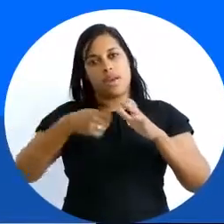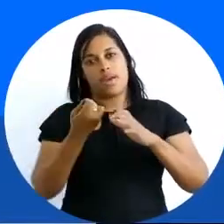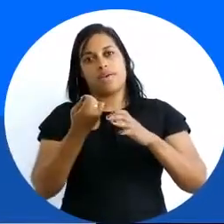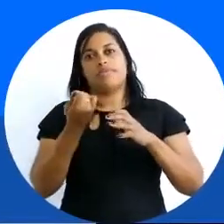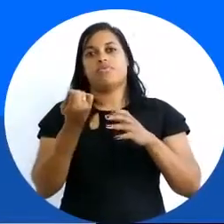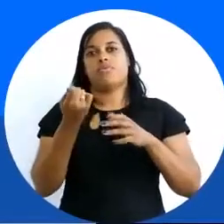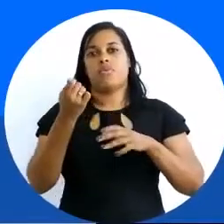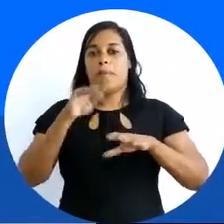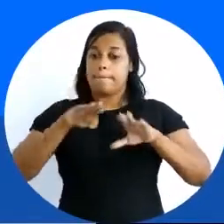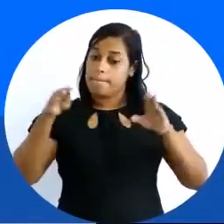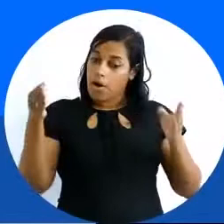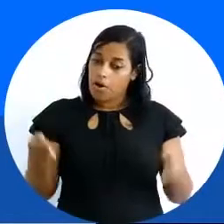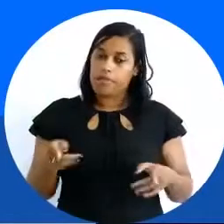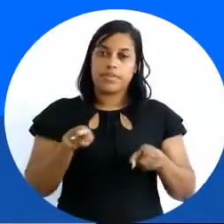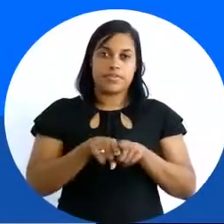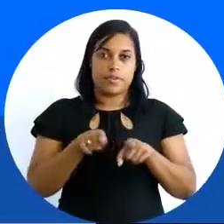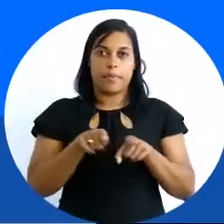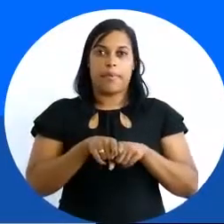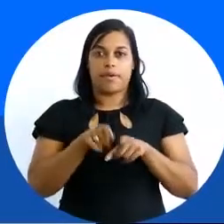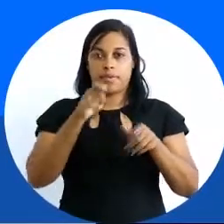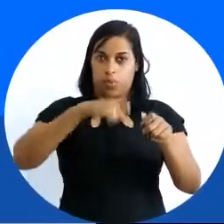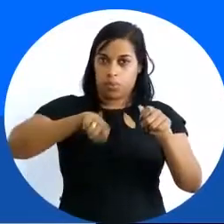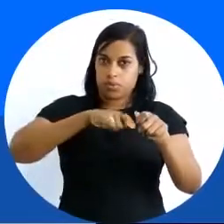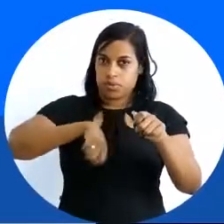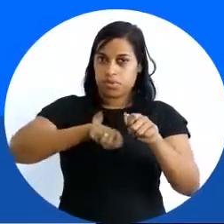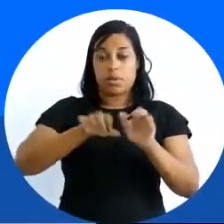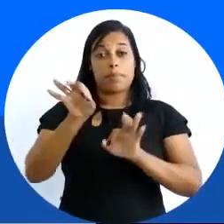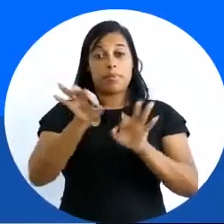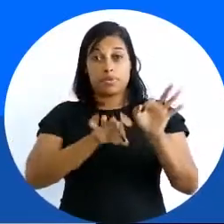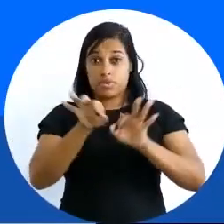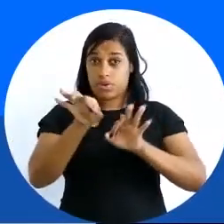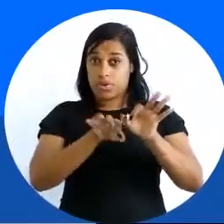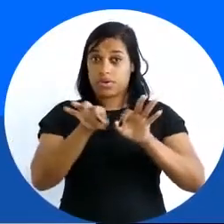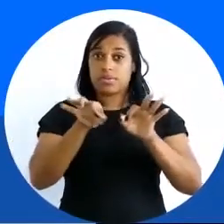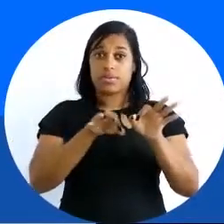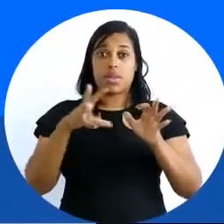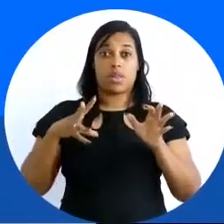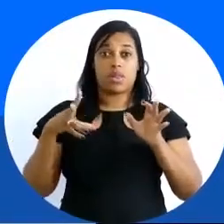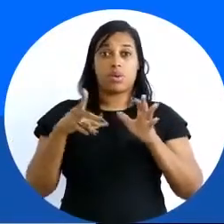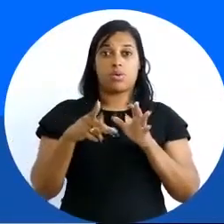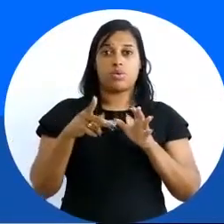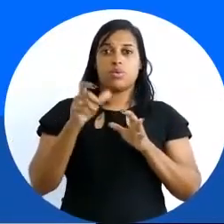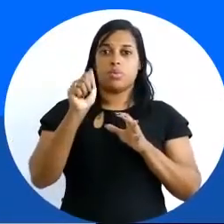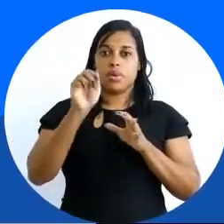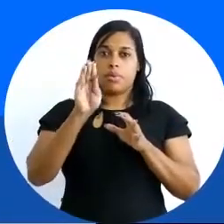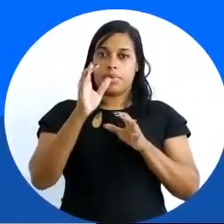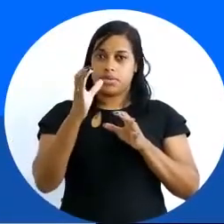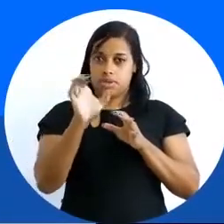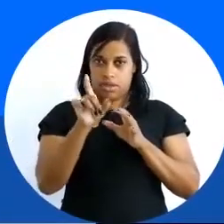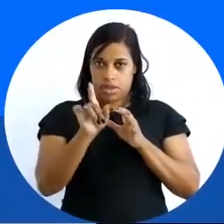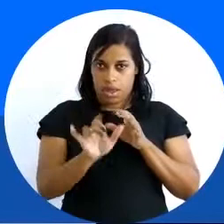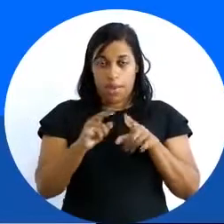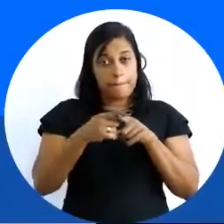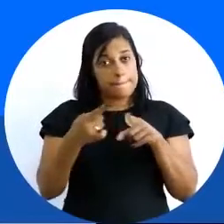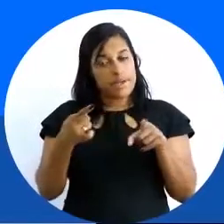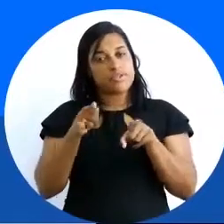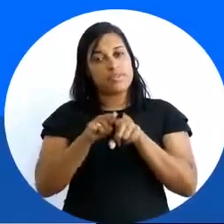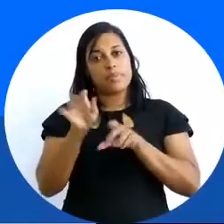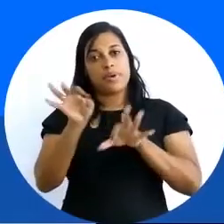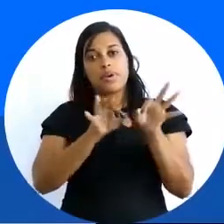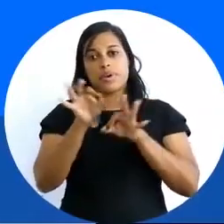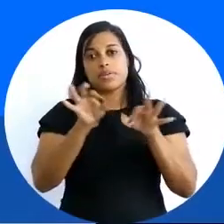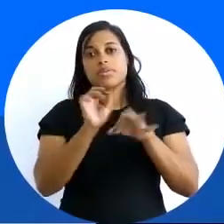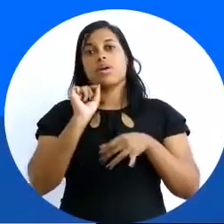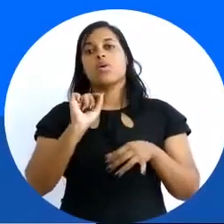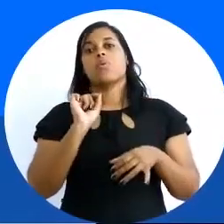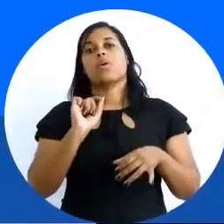móveis de cozinha, e aí eu posso organizá-los não necessariamente por ordem alfabética, mas por ordem como